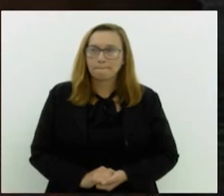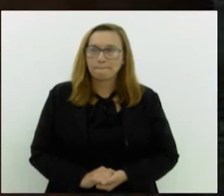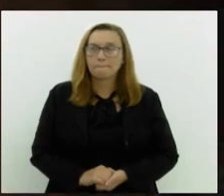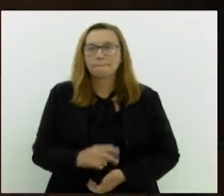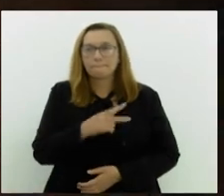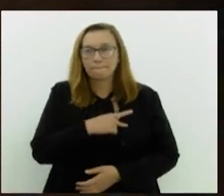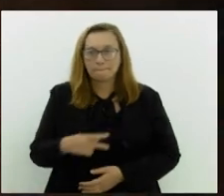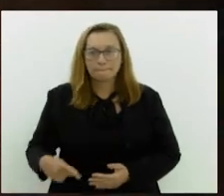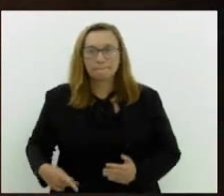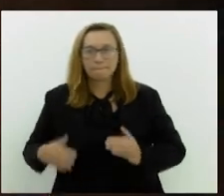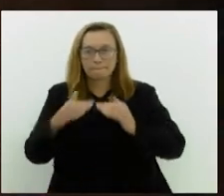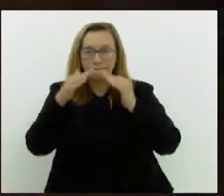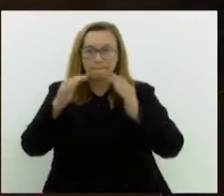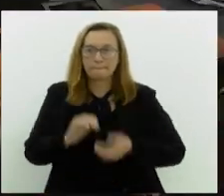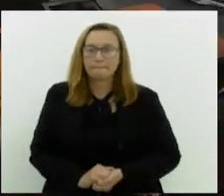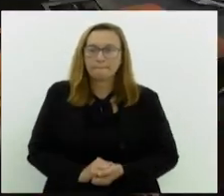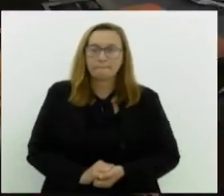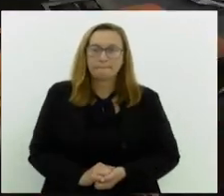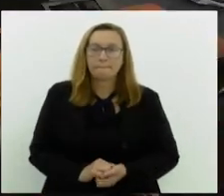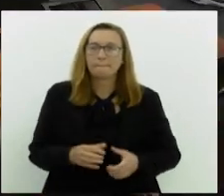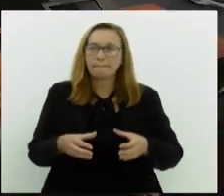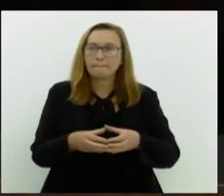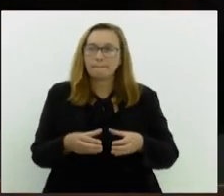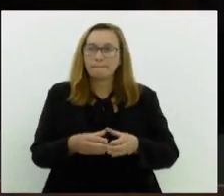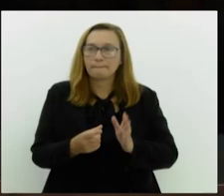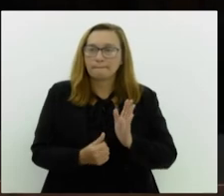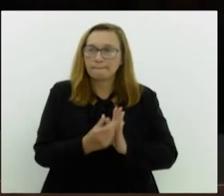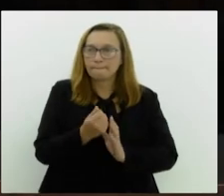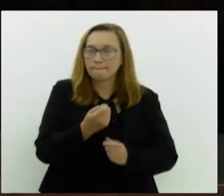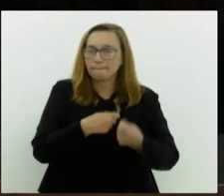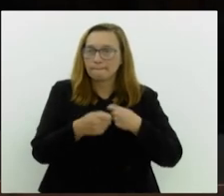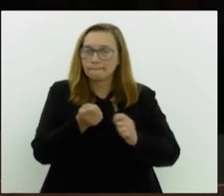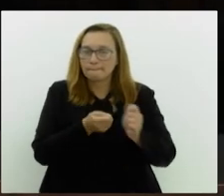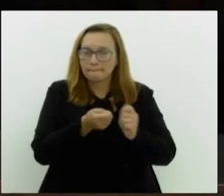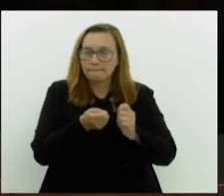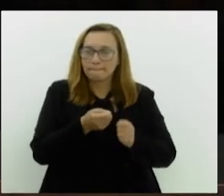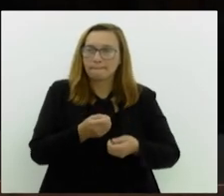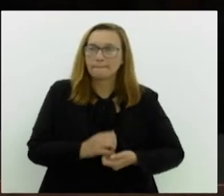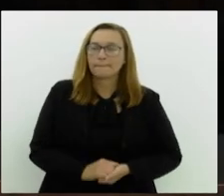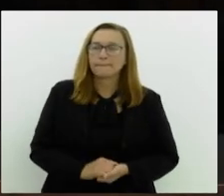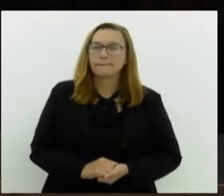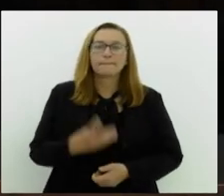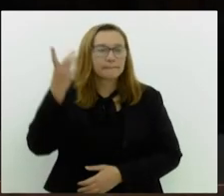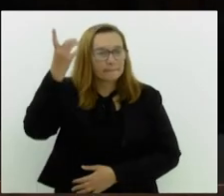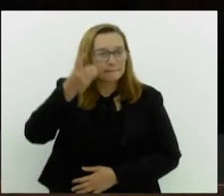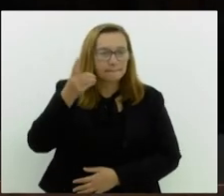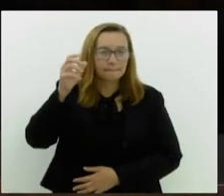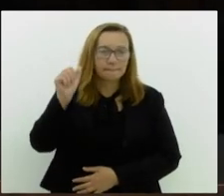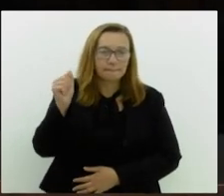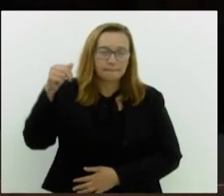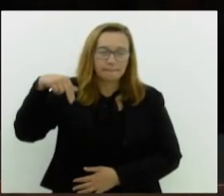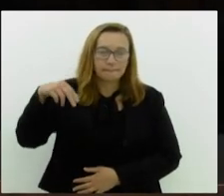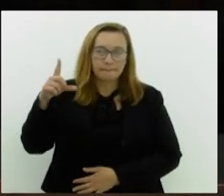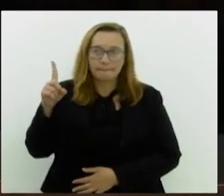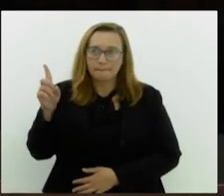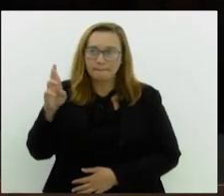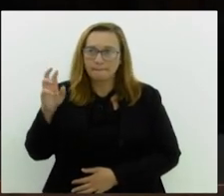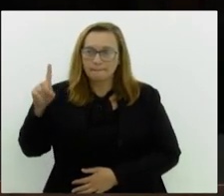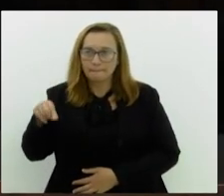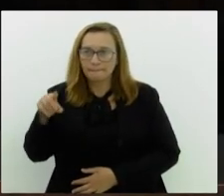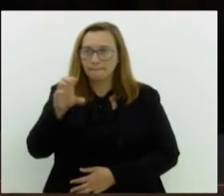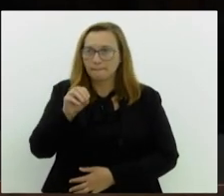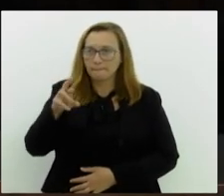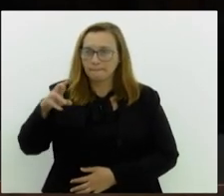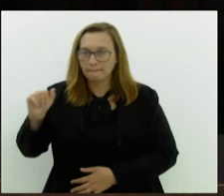Presidente, parecer favorável. Pela comissão de orçamento, finanças, fiscalização financeira e controle, deputado André Correia, deputado